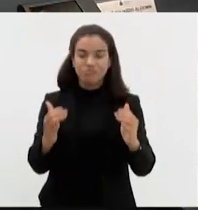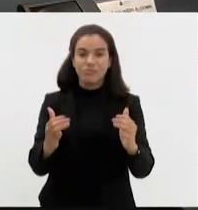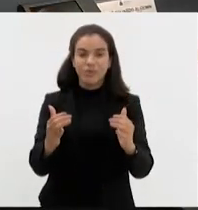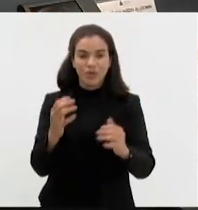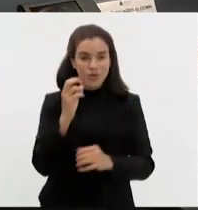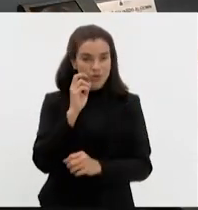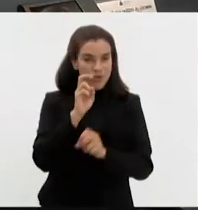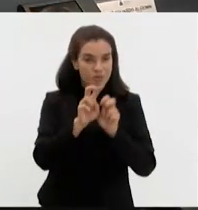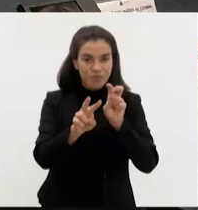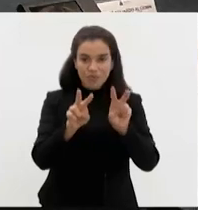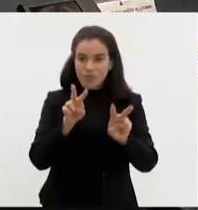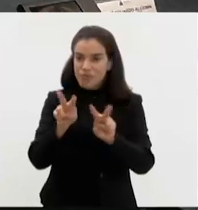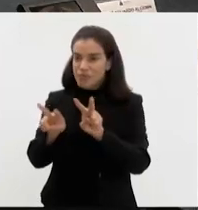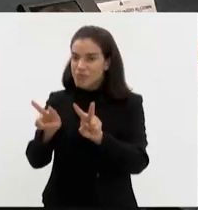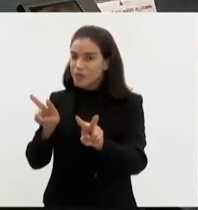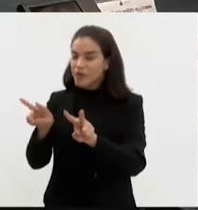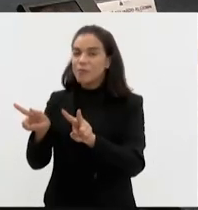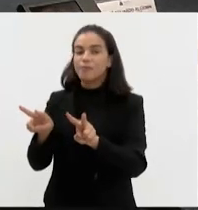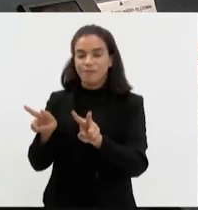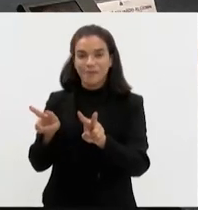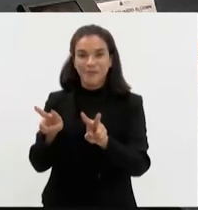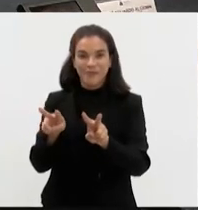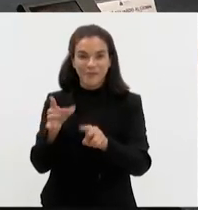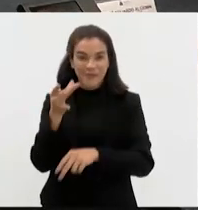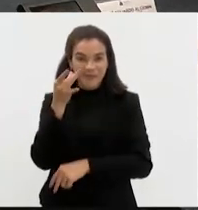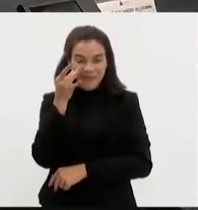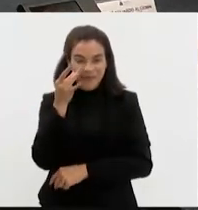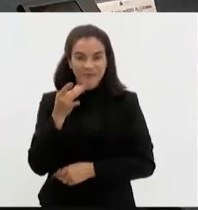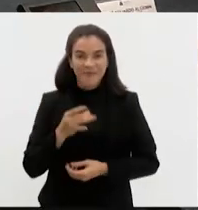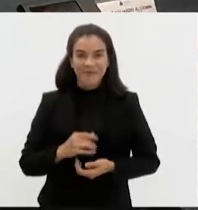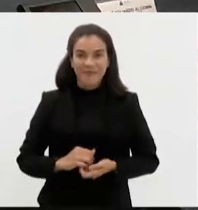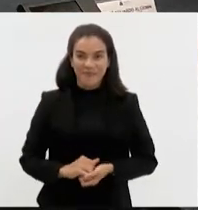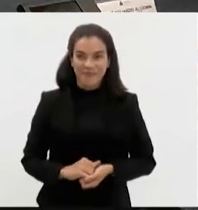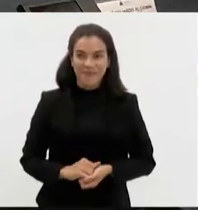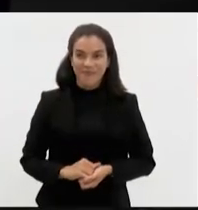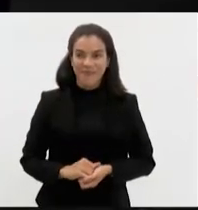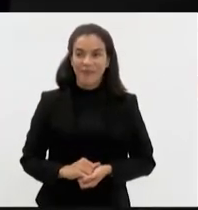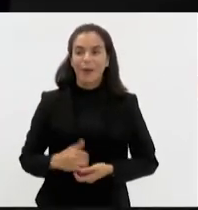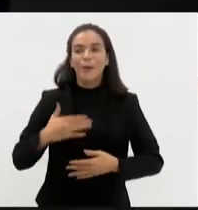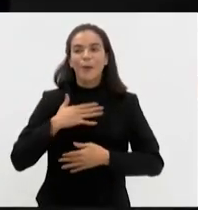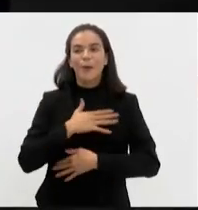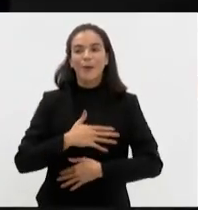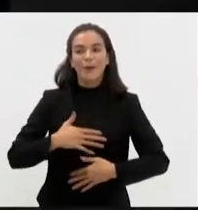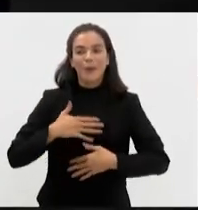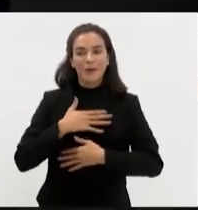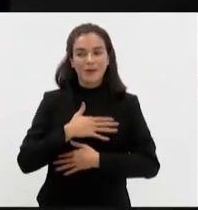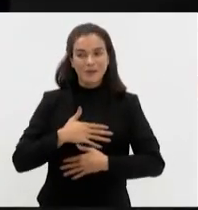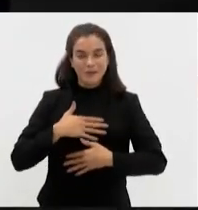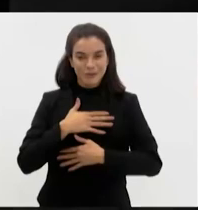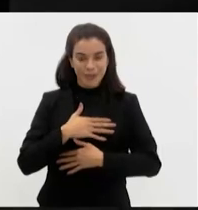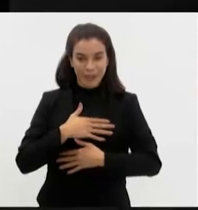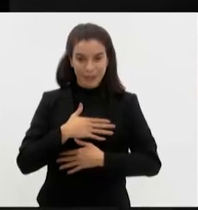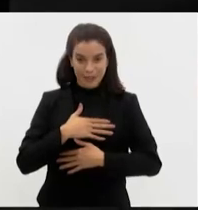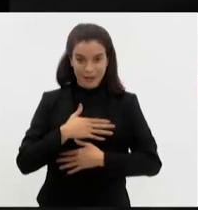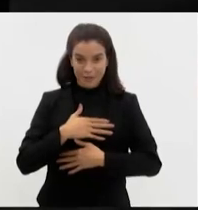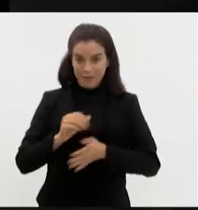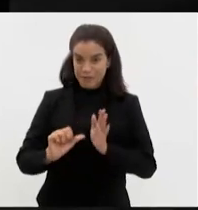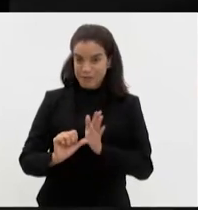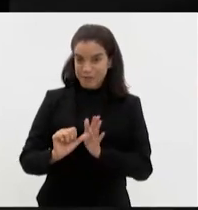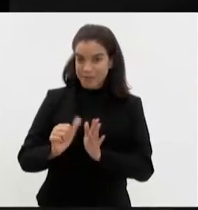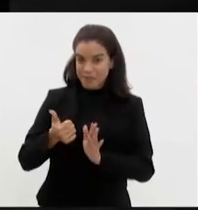conseguindo ver aqui bem de perto eu gostaria antes de dar